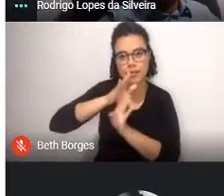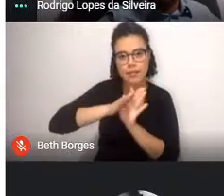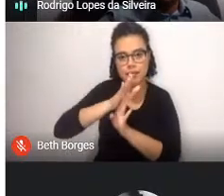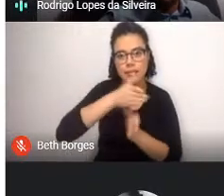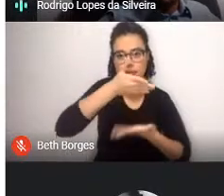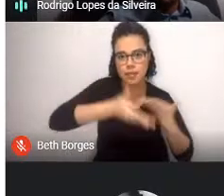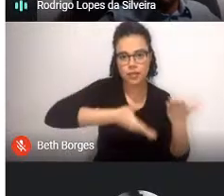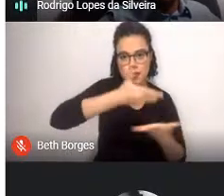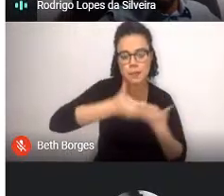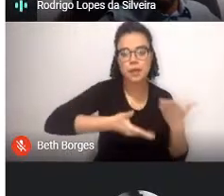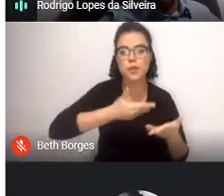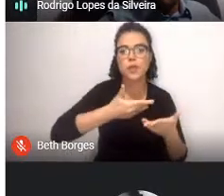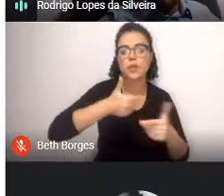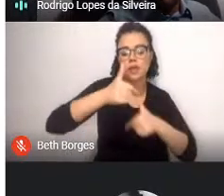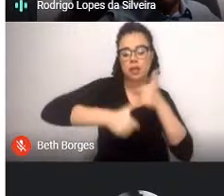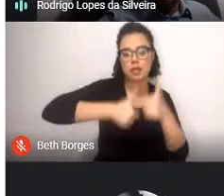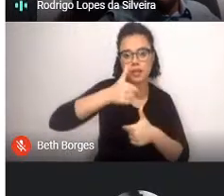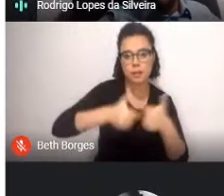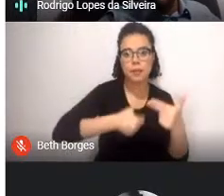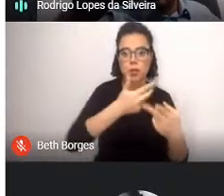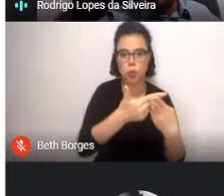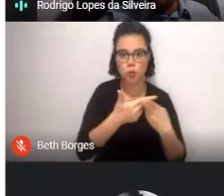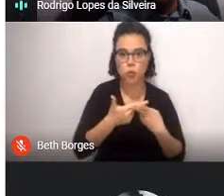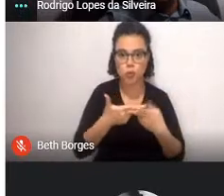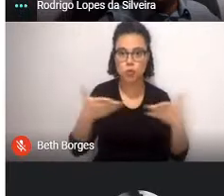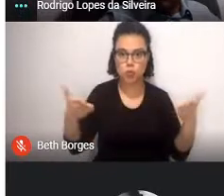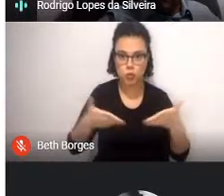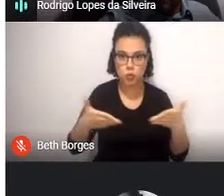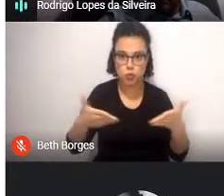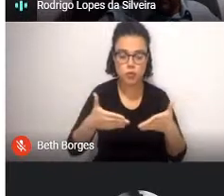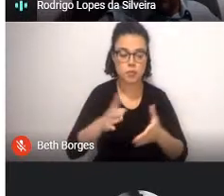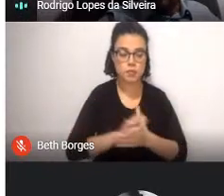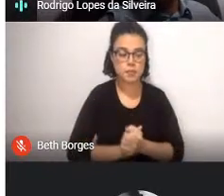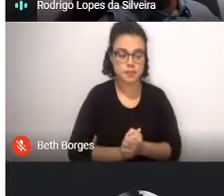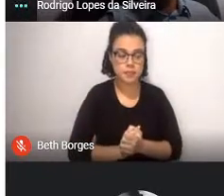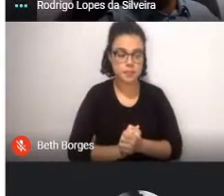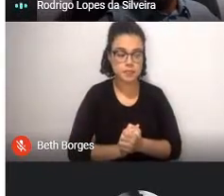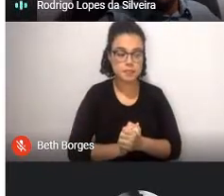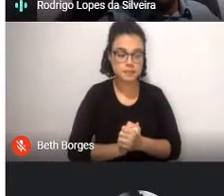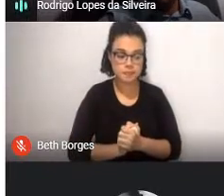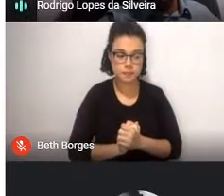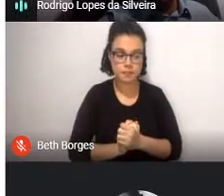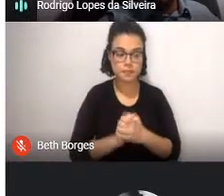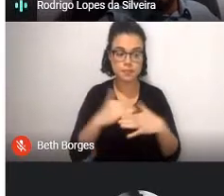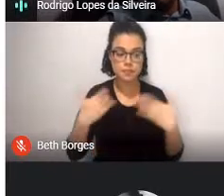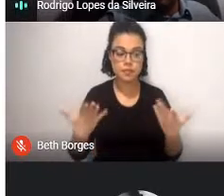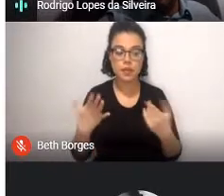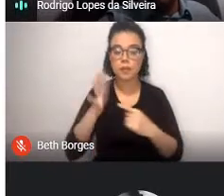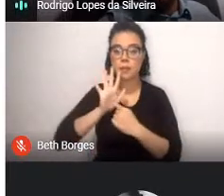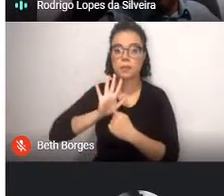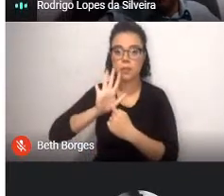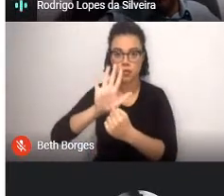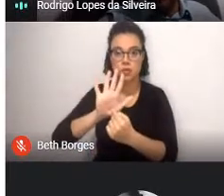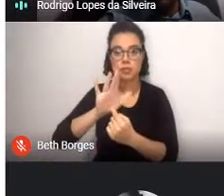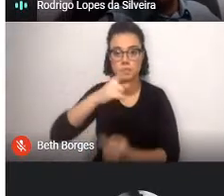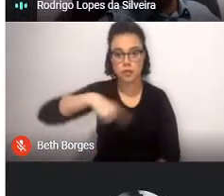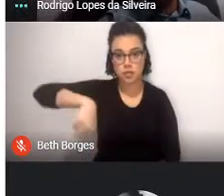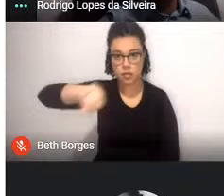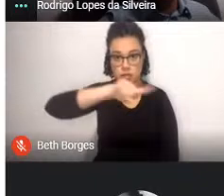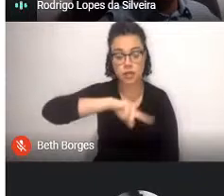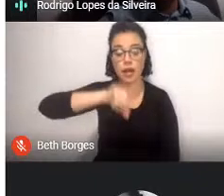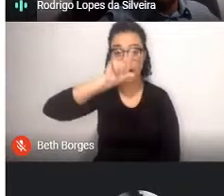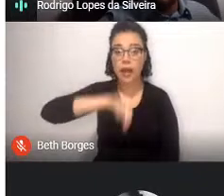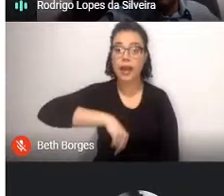é o protocolo RDS. Estou trazendo aqui de primeira mão para vocês, vocês são as primeiras